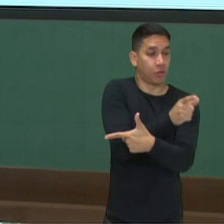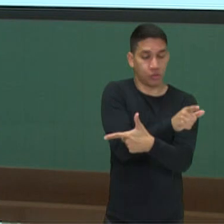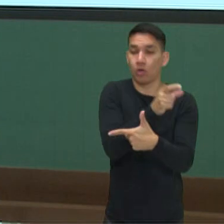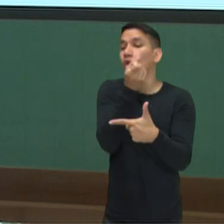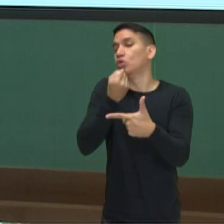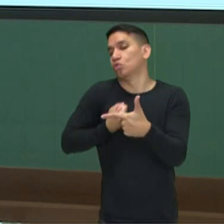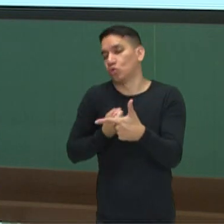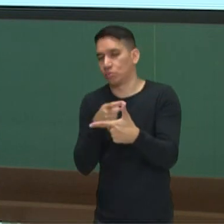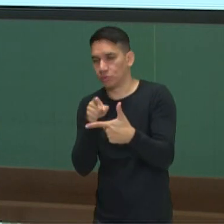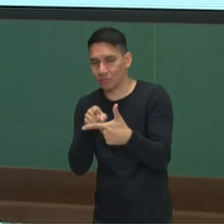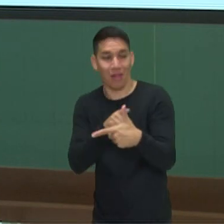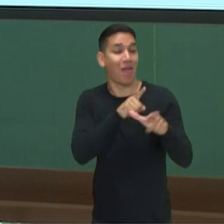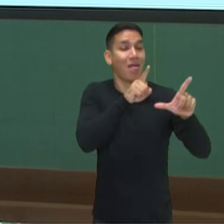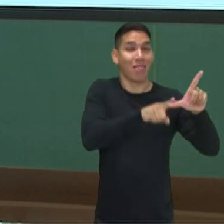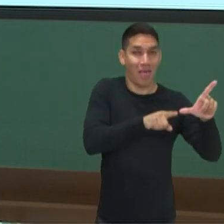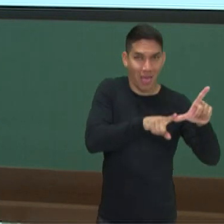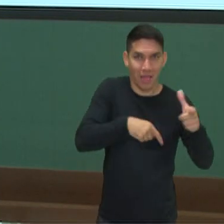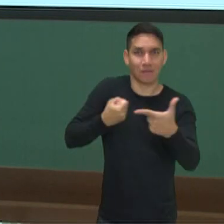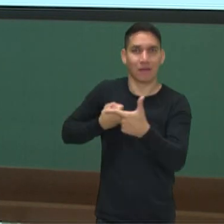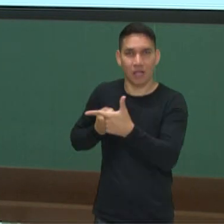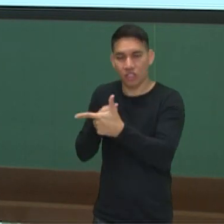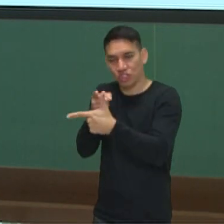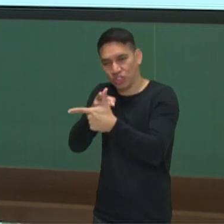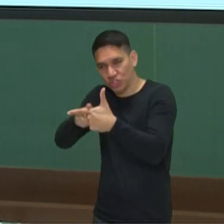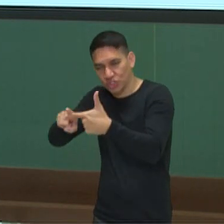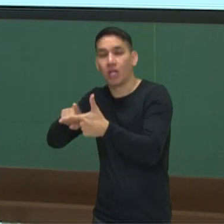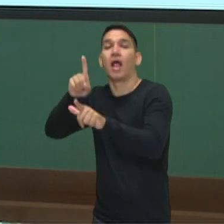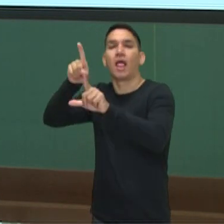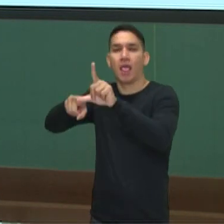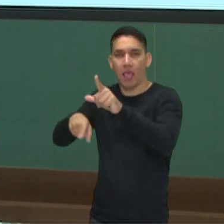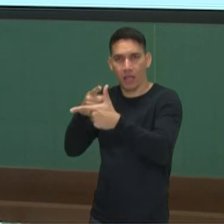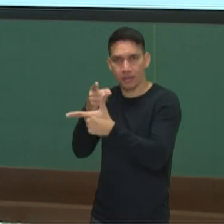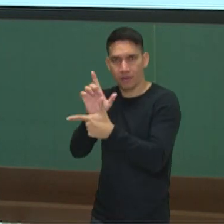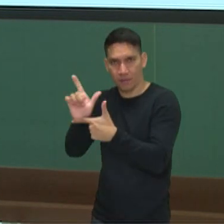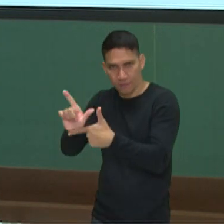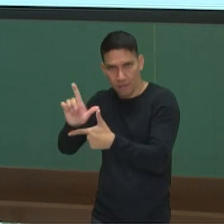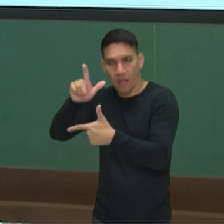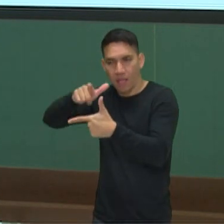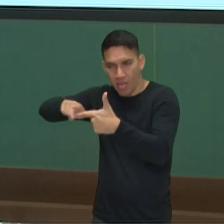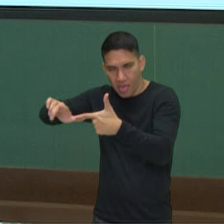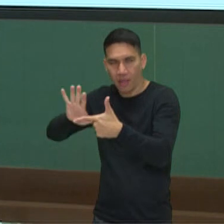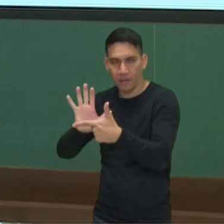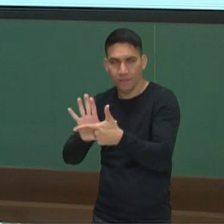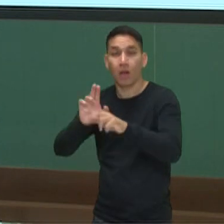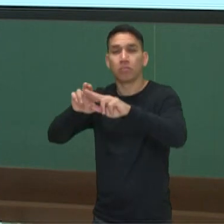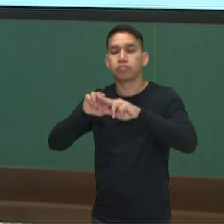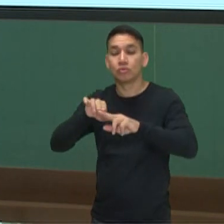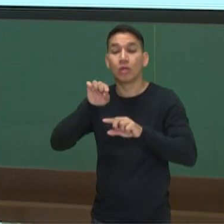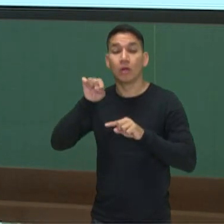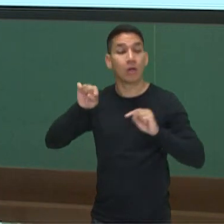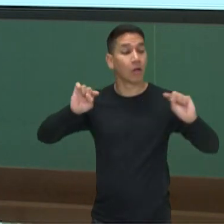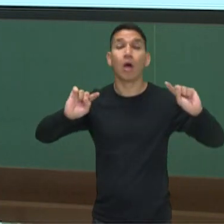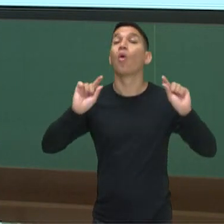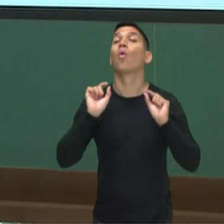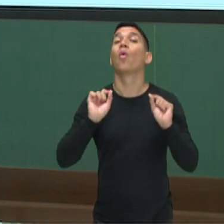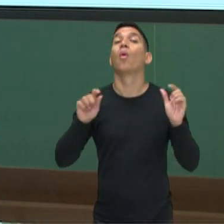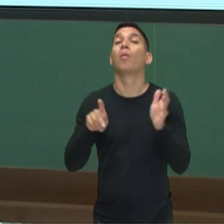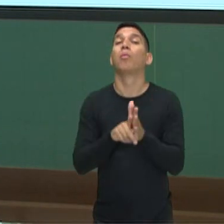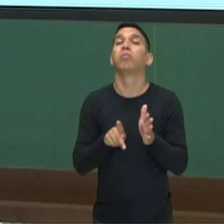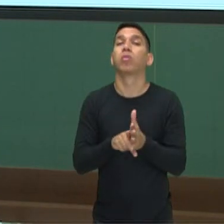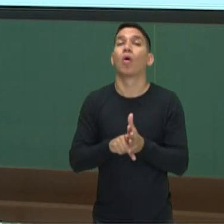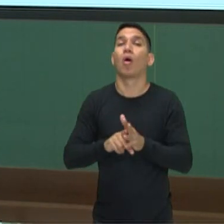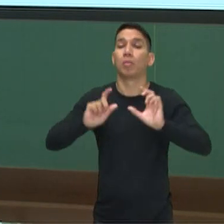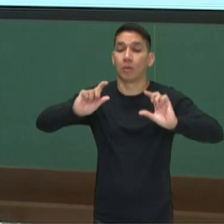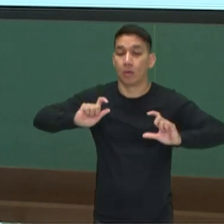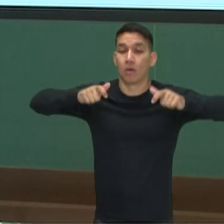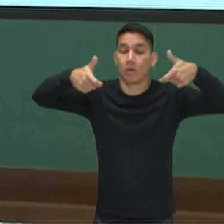dividido por letra. E lá na divisão das letras, a propriedade da potência é divisão de